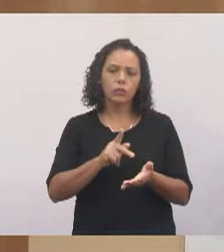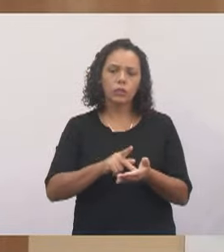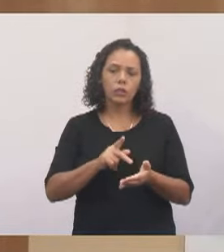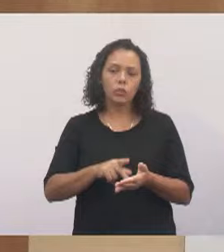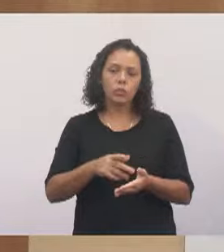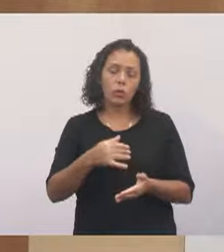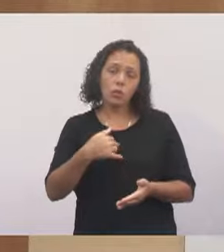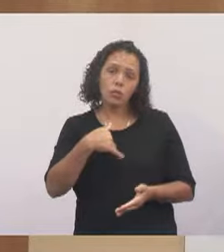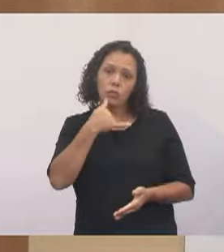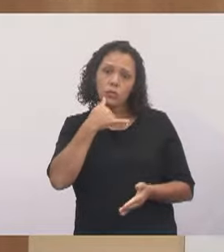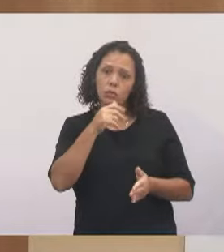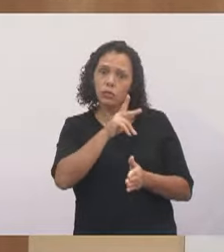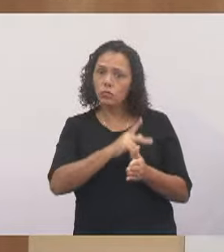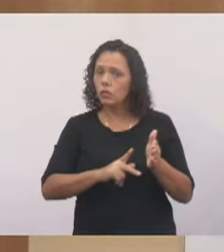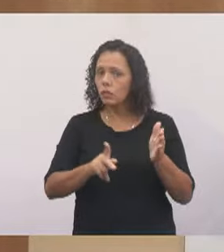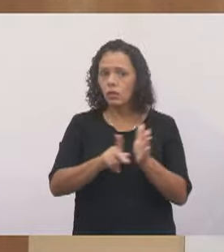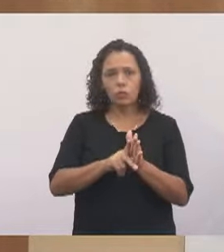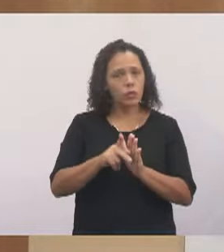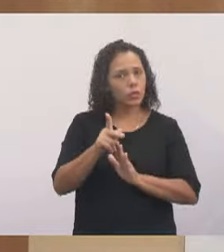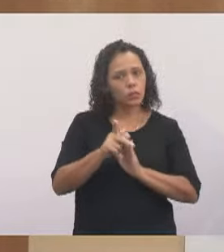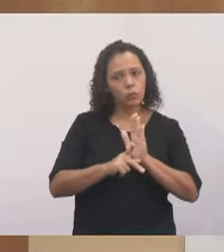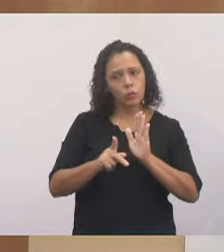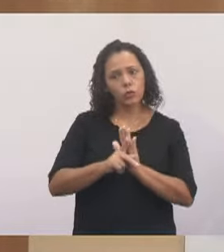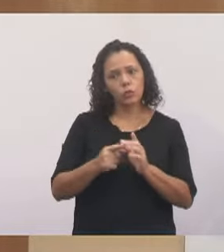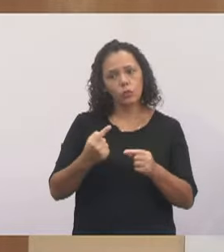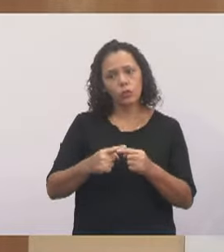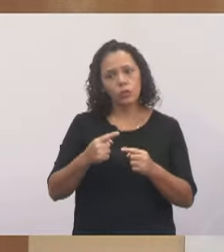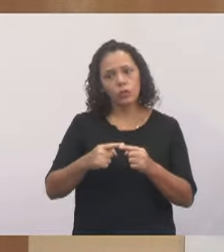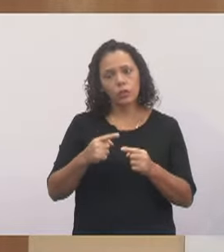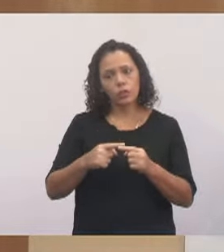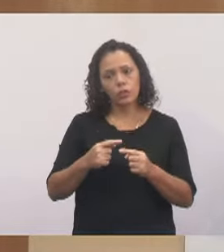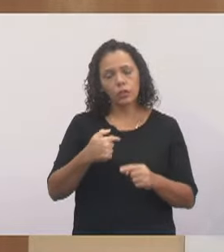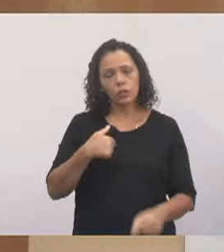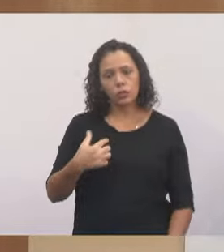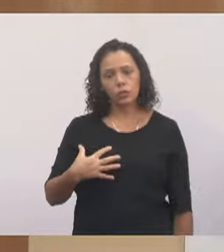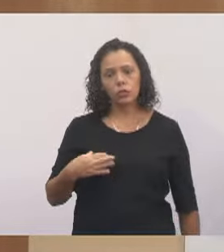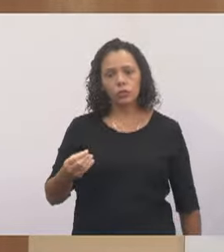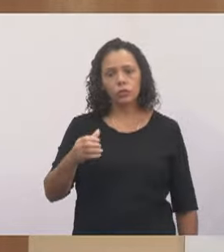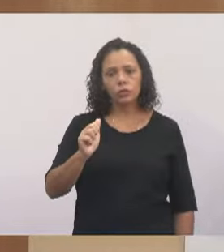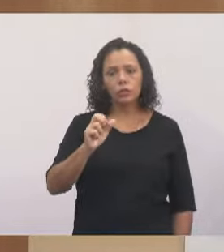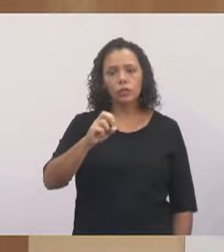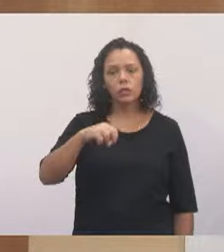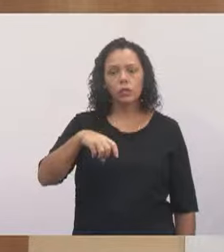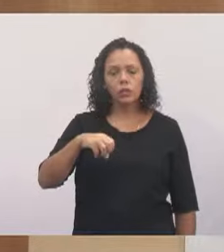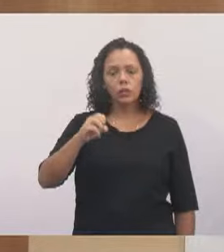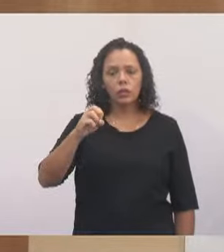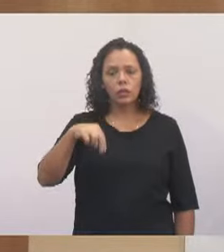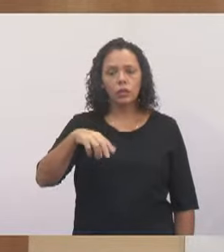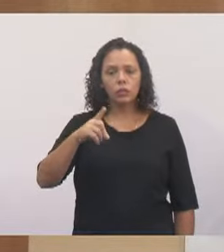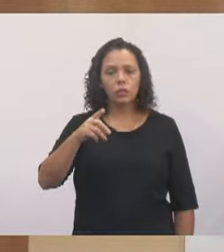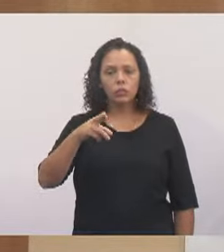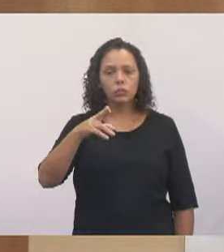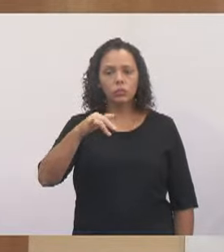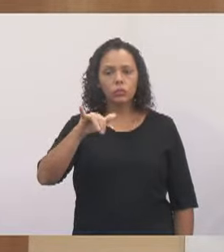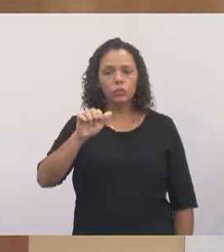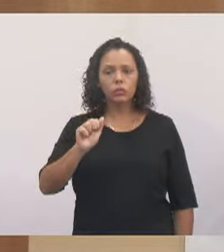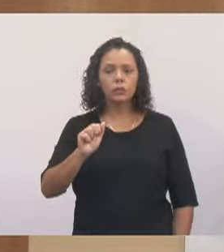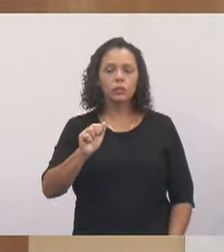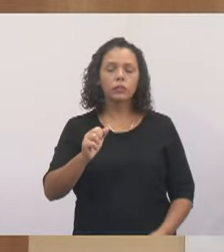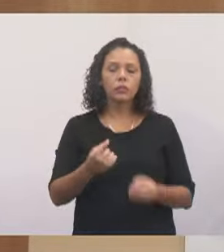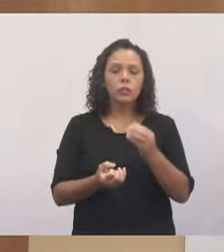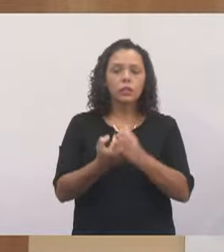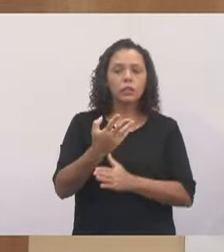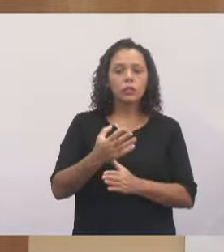fazer parte do seu projeto, porque eu sou filha de Andruia, né, seu Pedro Mota? Um dos cofundadores do Ponte